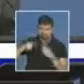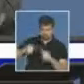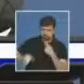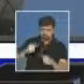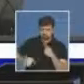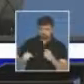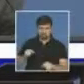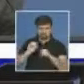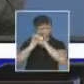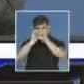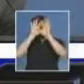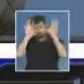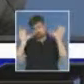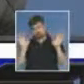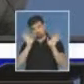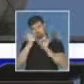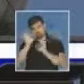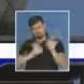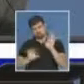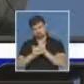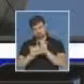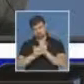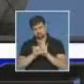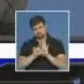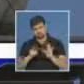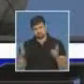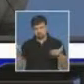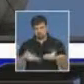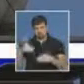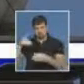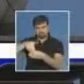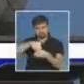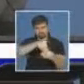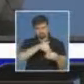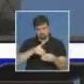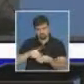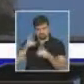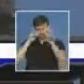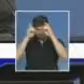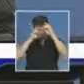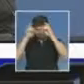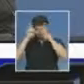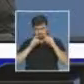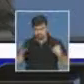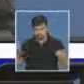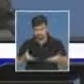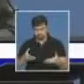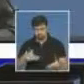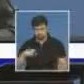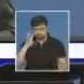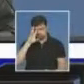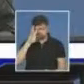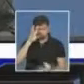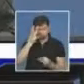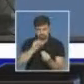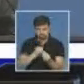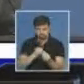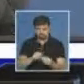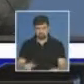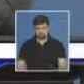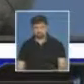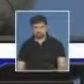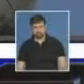melhor a respeito o projeto que está para se apreciado nessa sessão nessa casa são essas minhas coisas